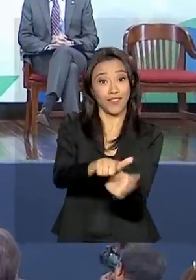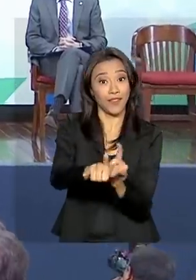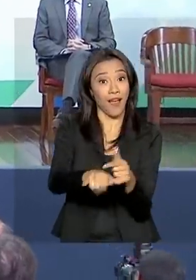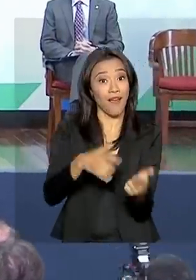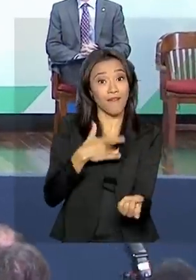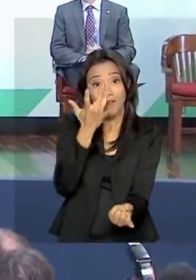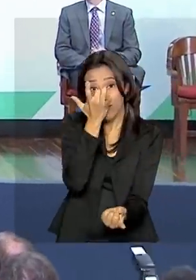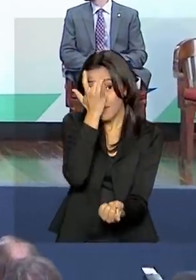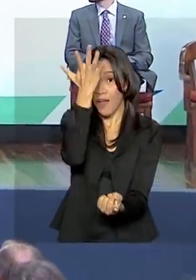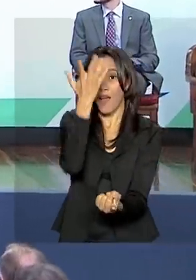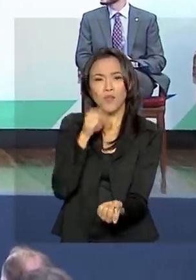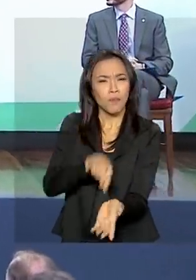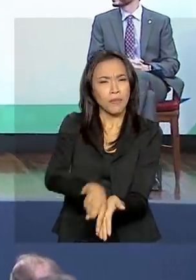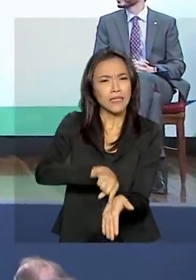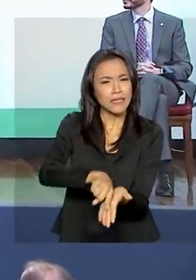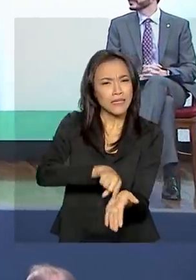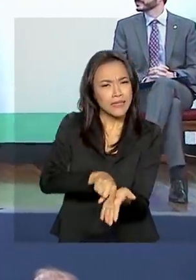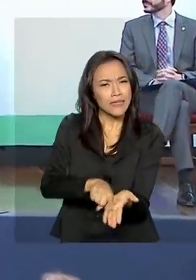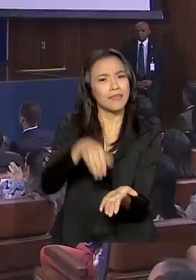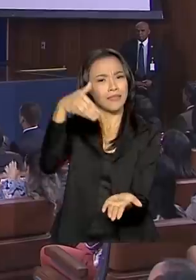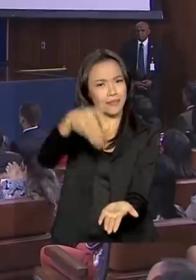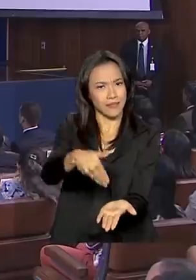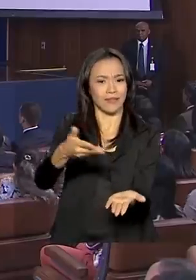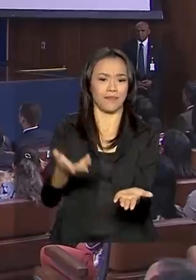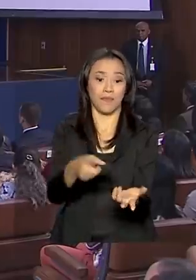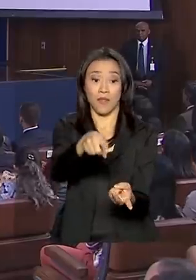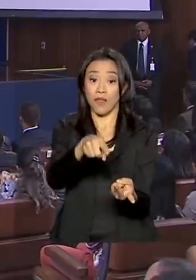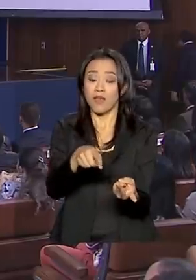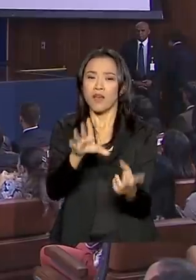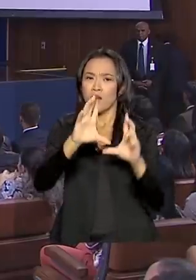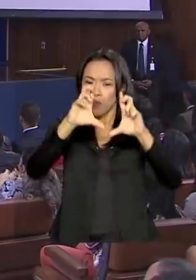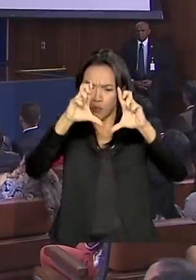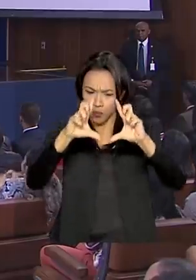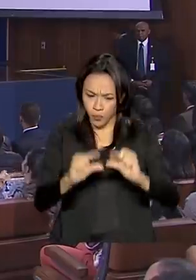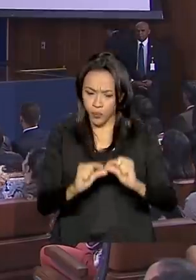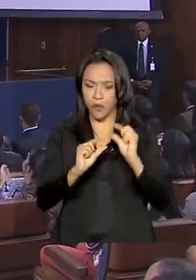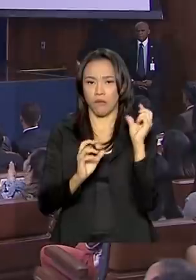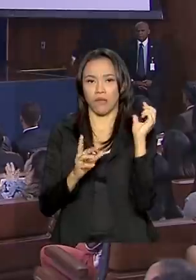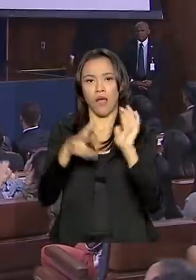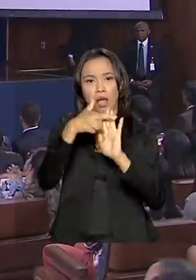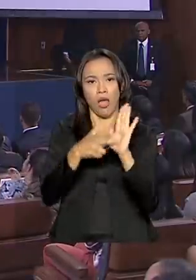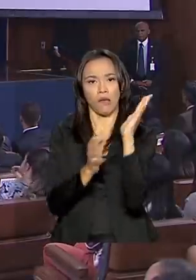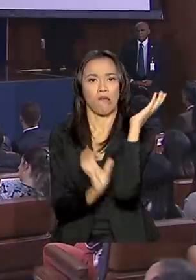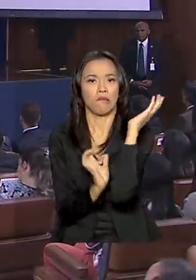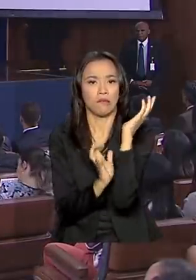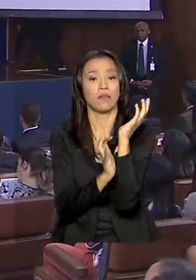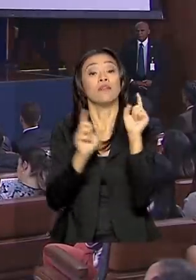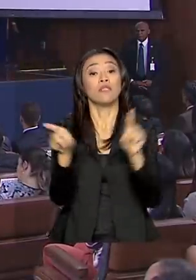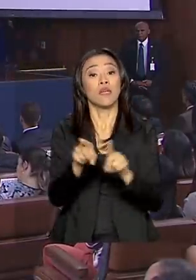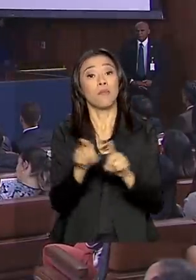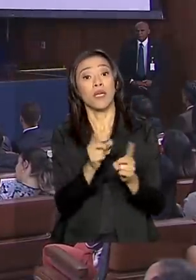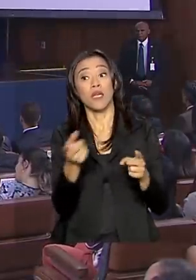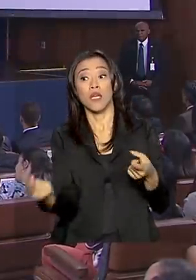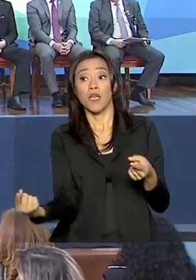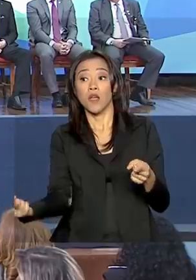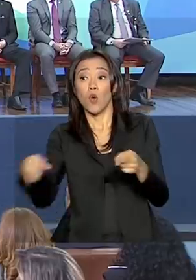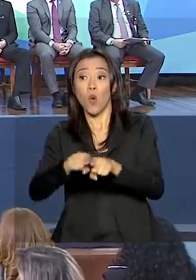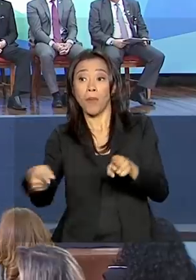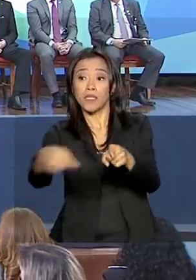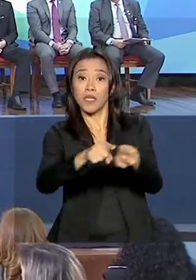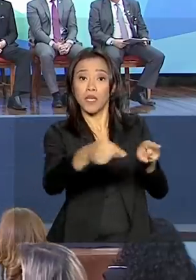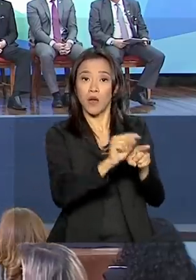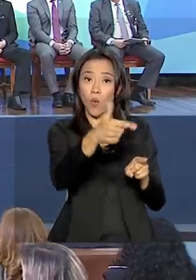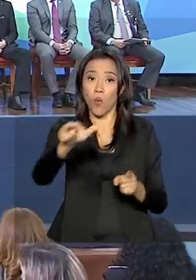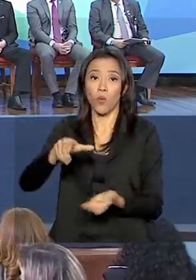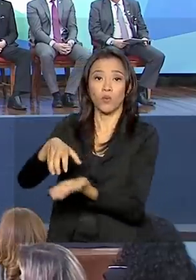facilitar a pesquisa no diário oficial. A simplificação nos processos e a integração com outros órgãos tem